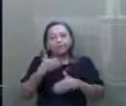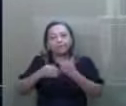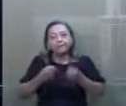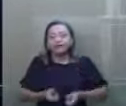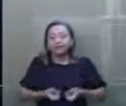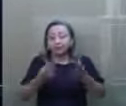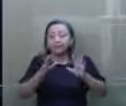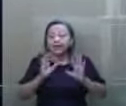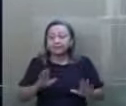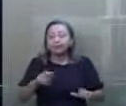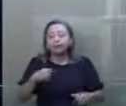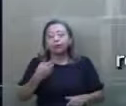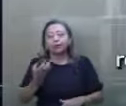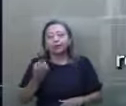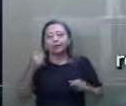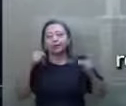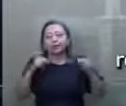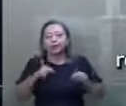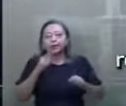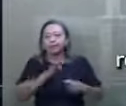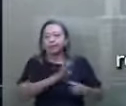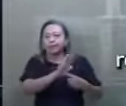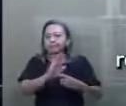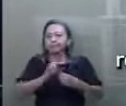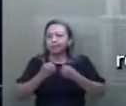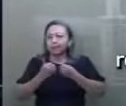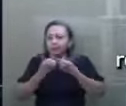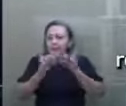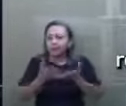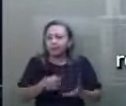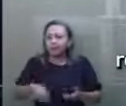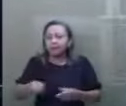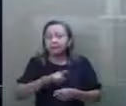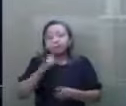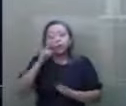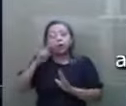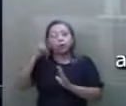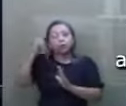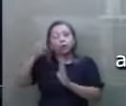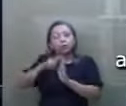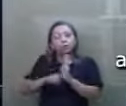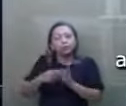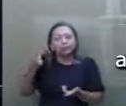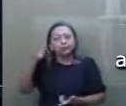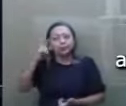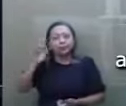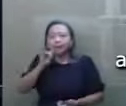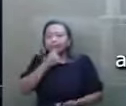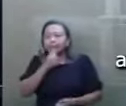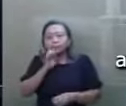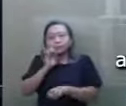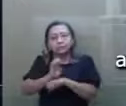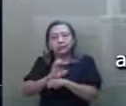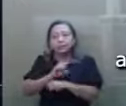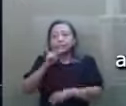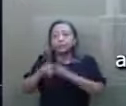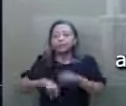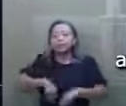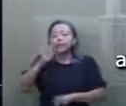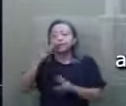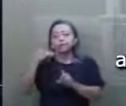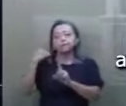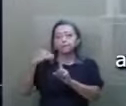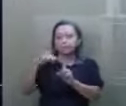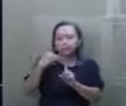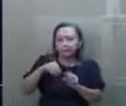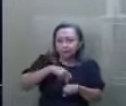modo que eu quero aqui revelar que passou a ser uma rotina, infelizmente, no estado que tem a população mais